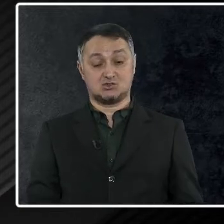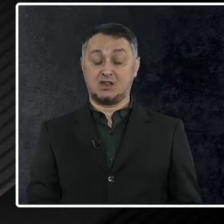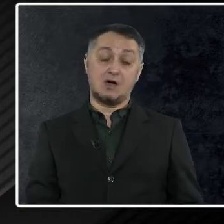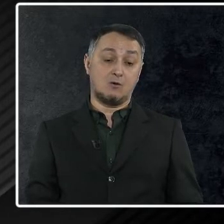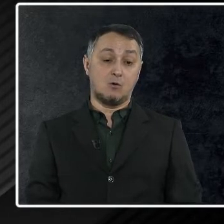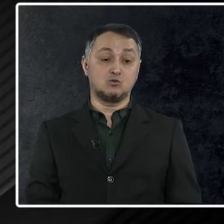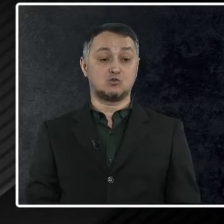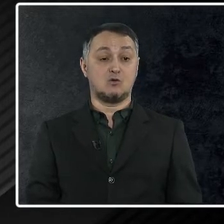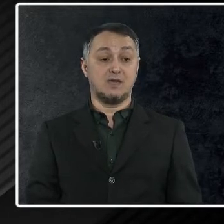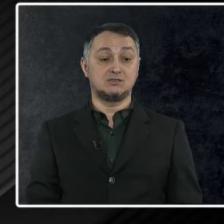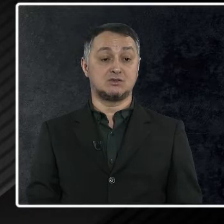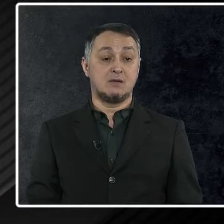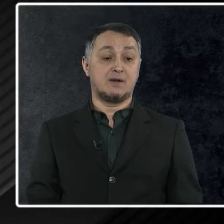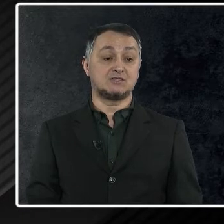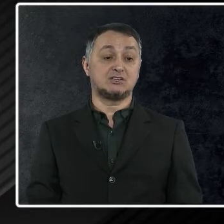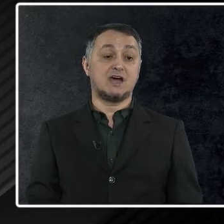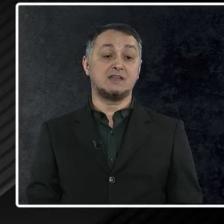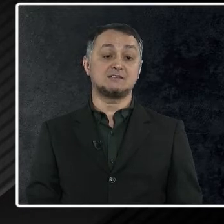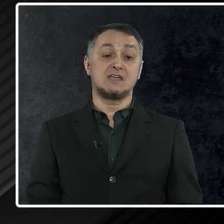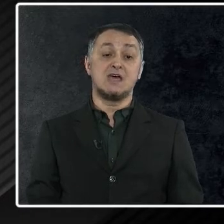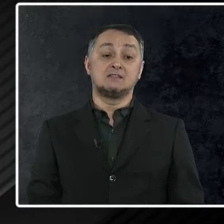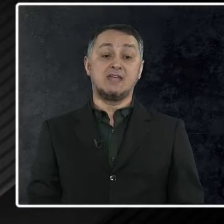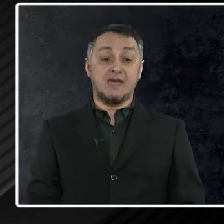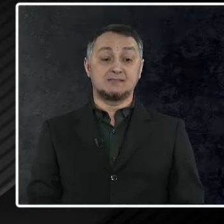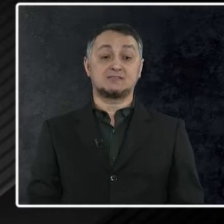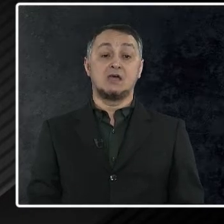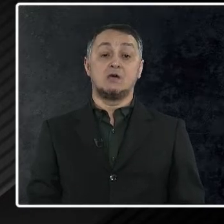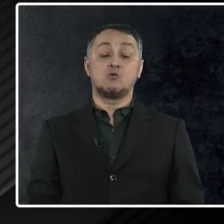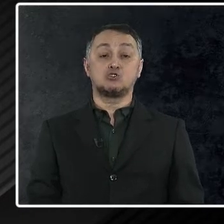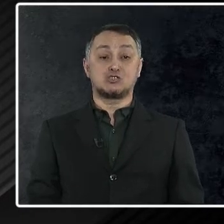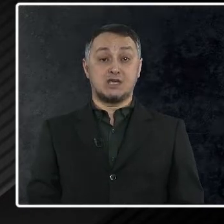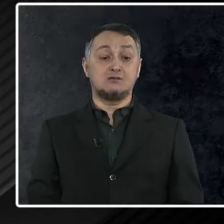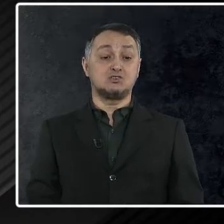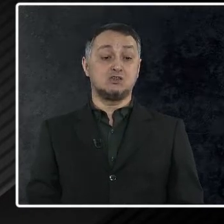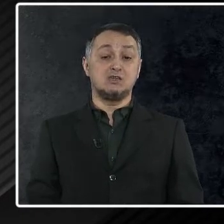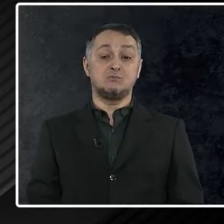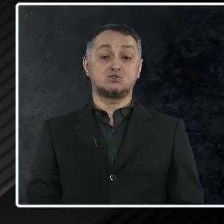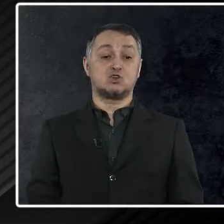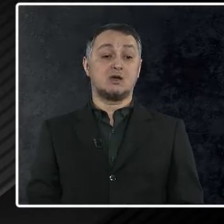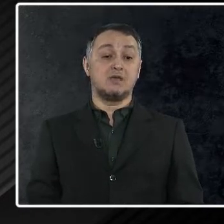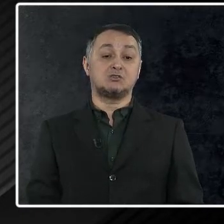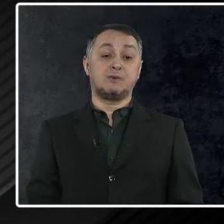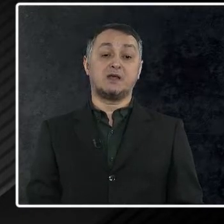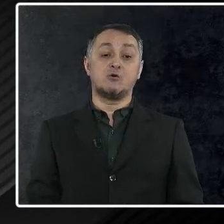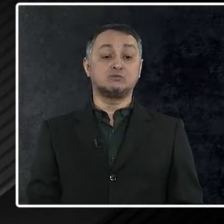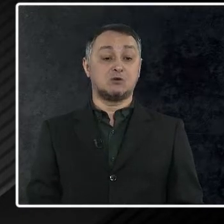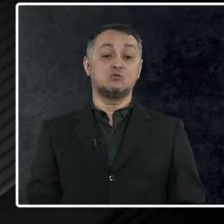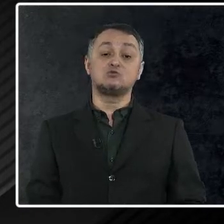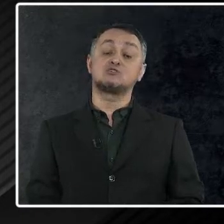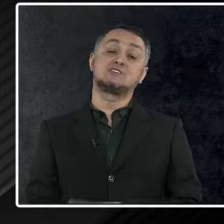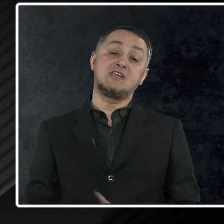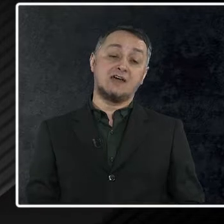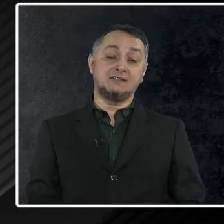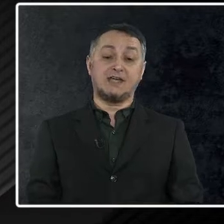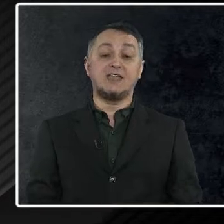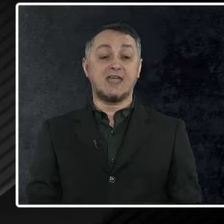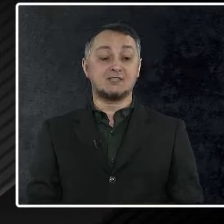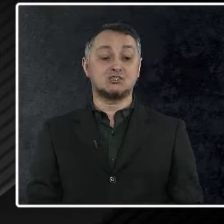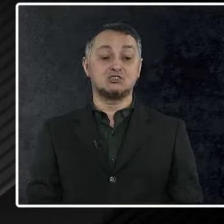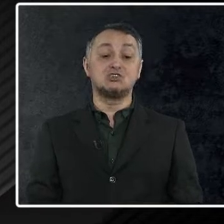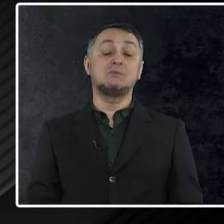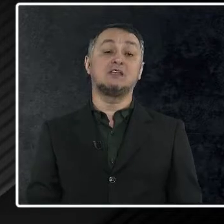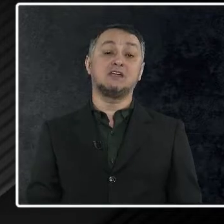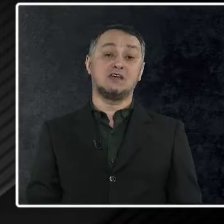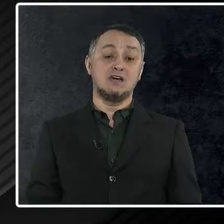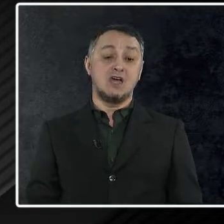seja nacional ou usualmente partidárias. 10. Custeio de impulsionamento para conteúdos da